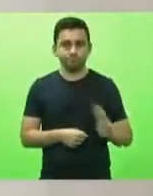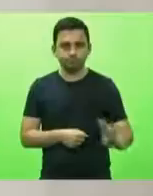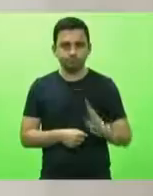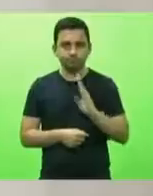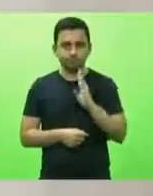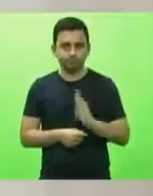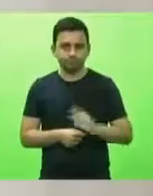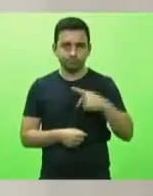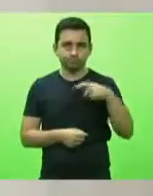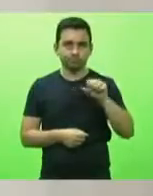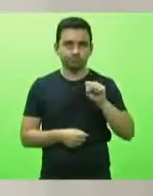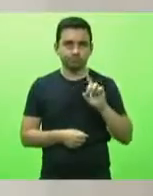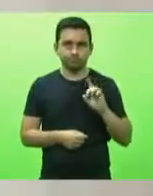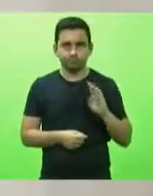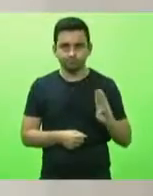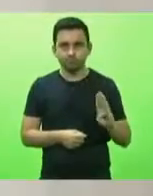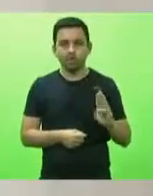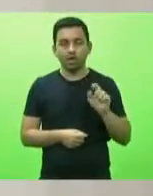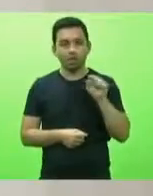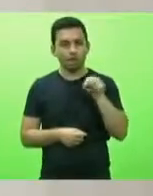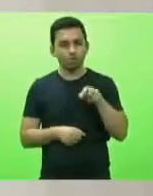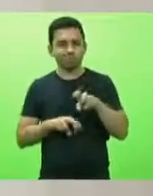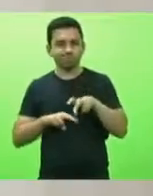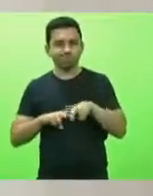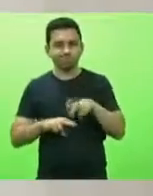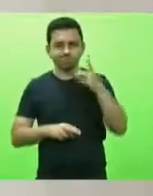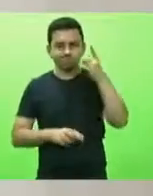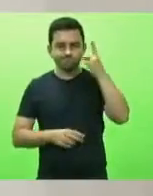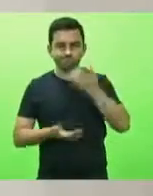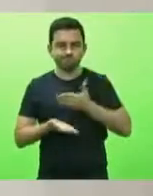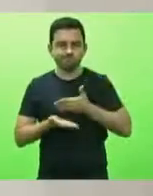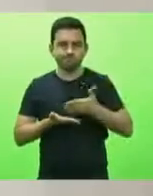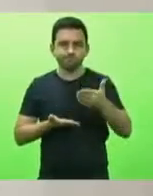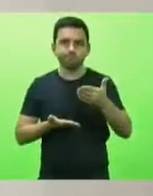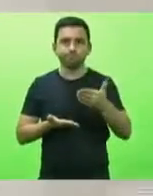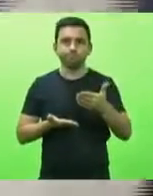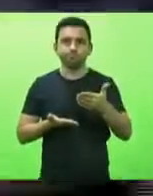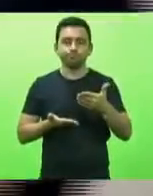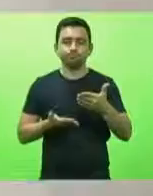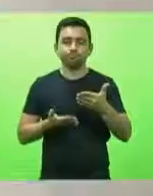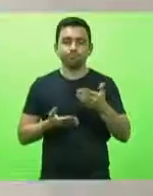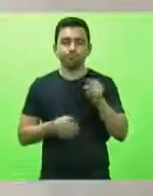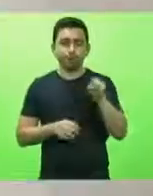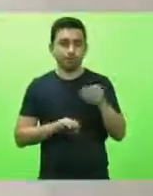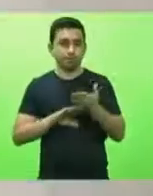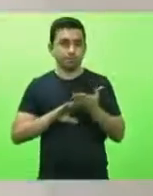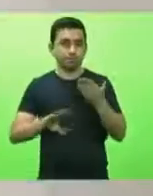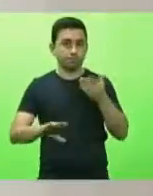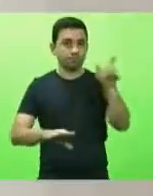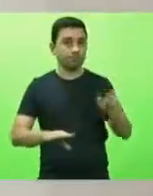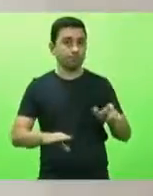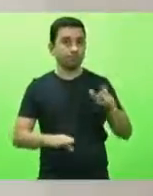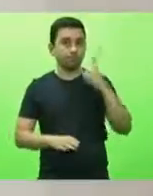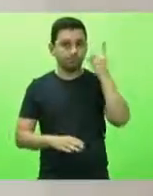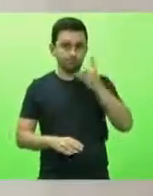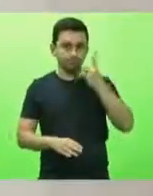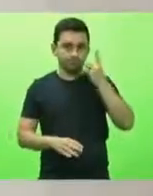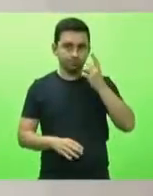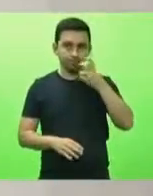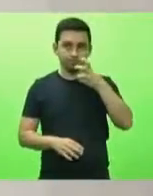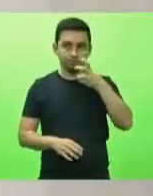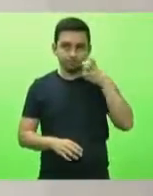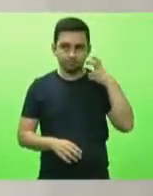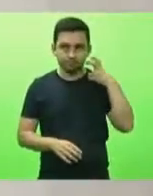MDB/PSDB para ocupar a cadeira de deputada neste poder, em decorrência do afastamento do senhor deputado Luiz Fernando